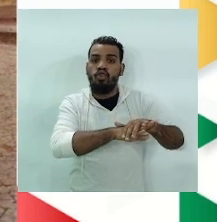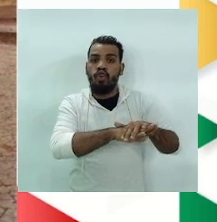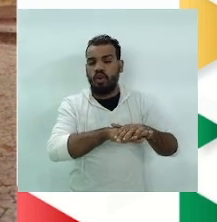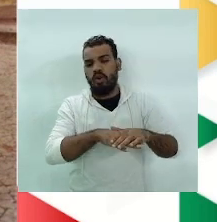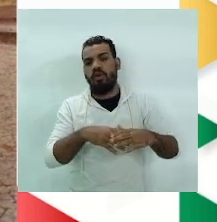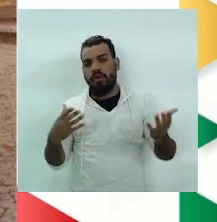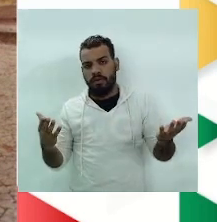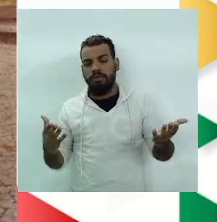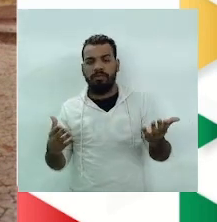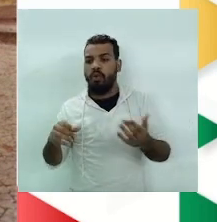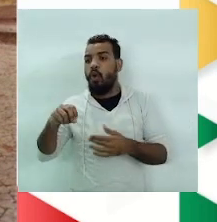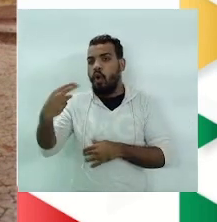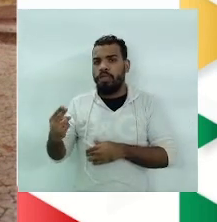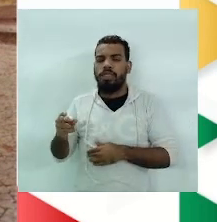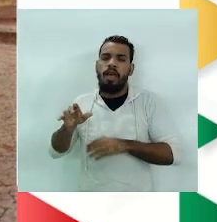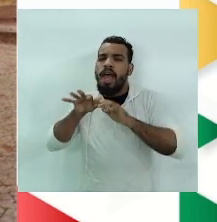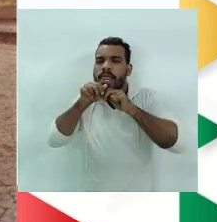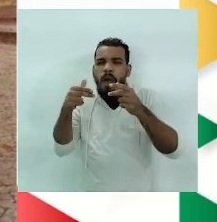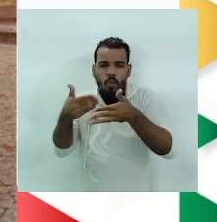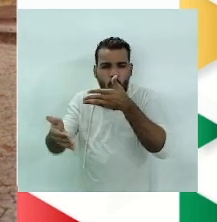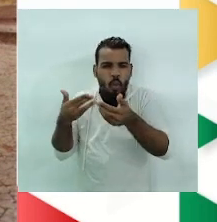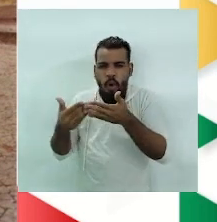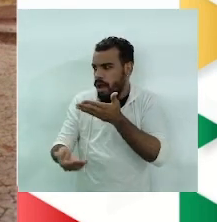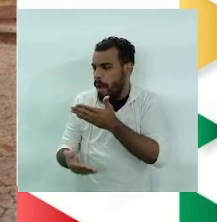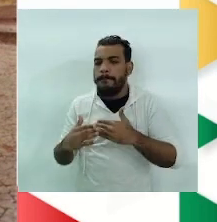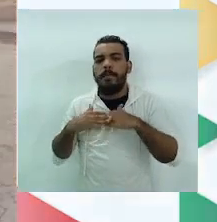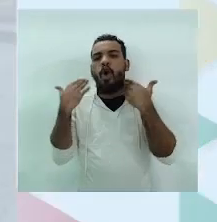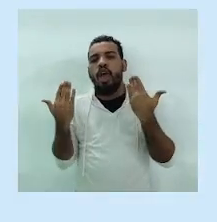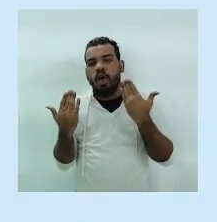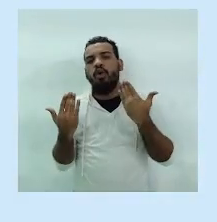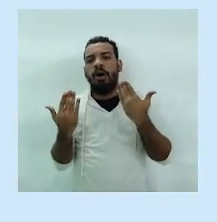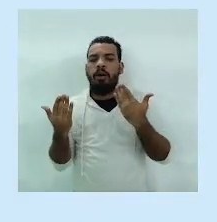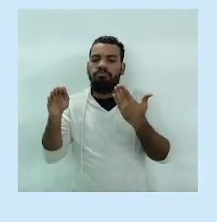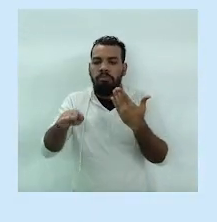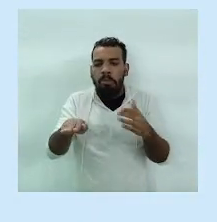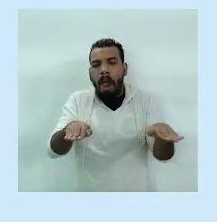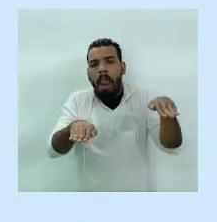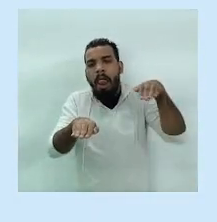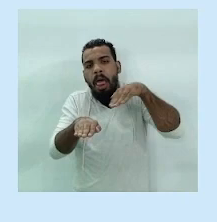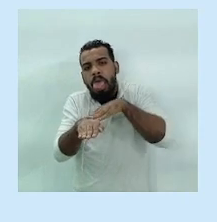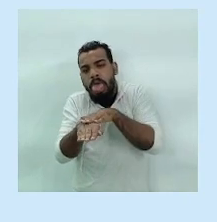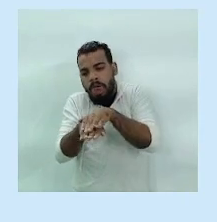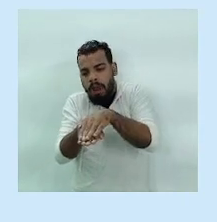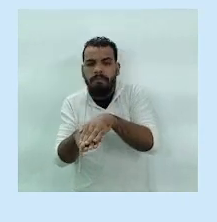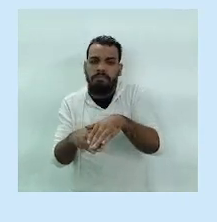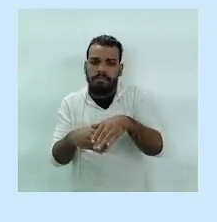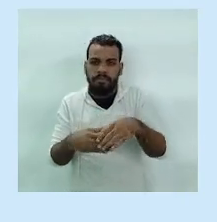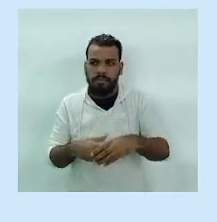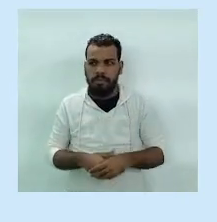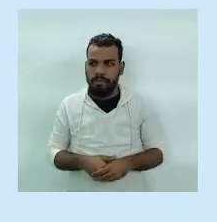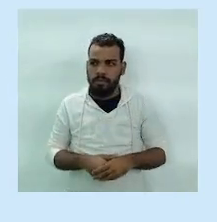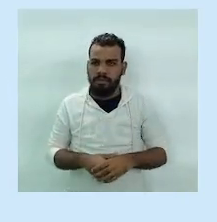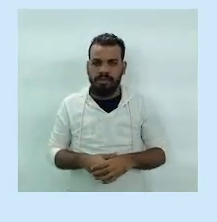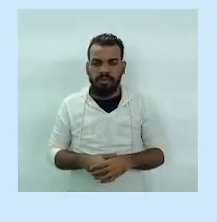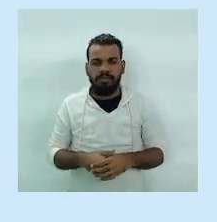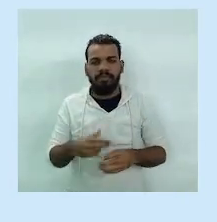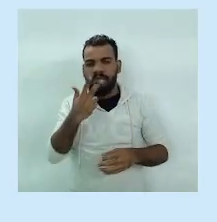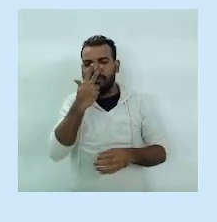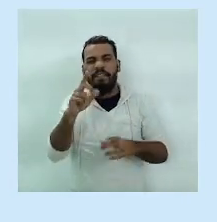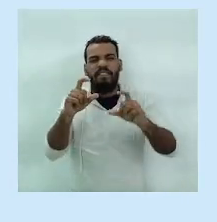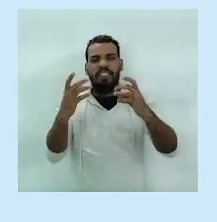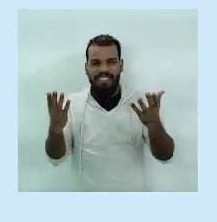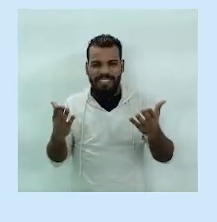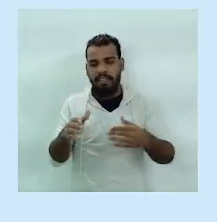estratos das rochas sedimentares. Quer dizer, é como se fosse uma figura impregnada